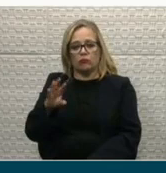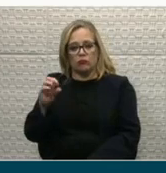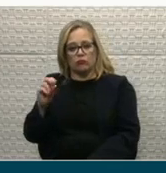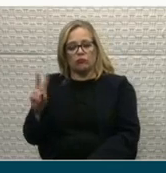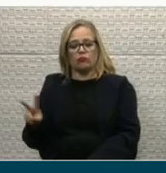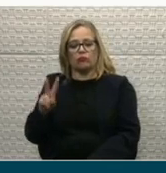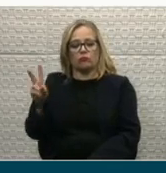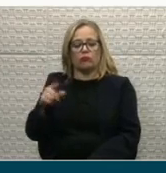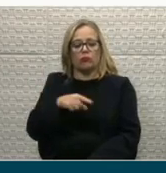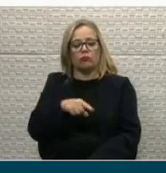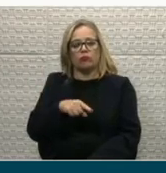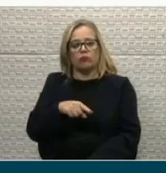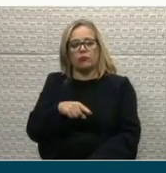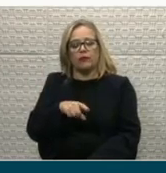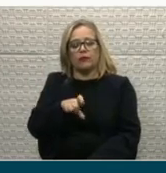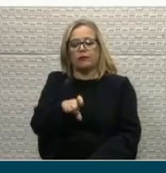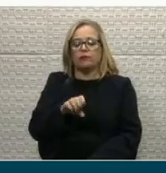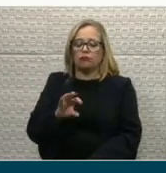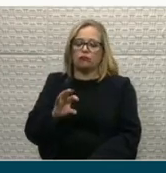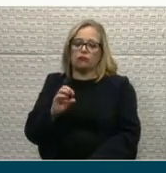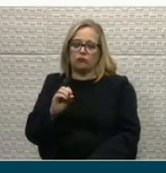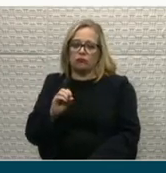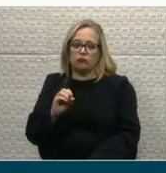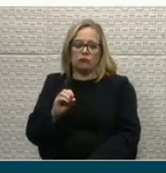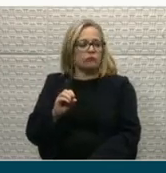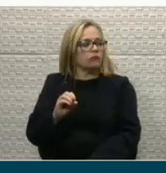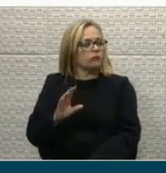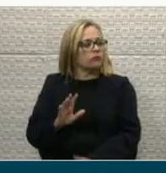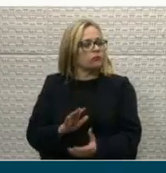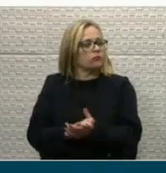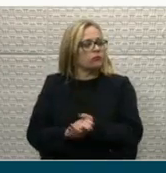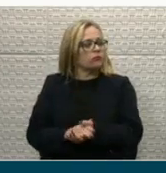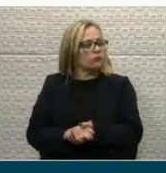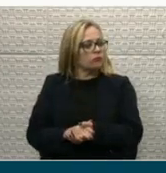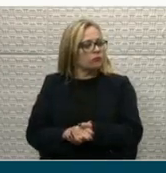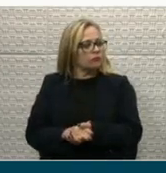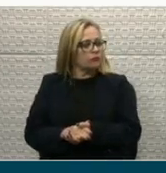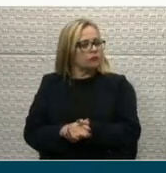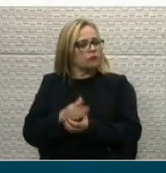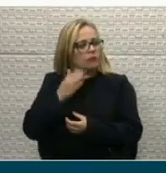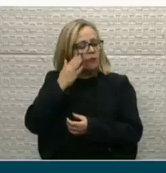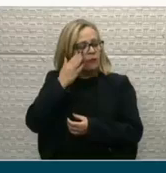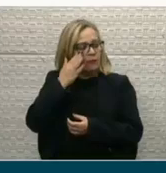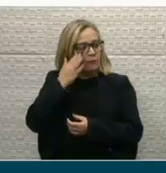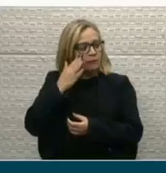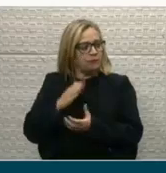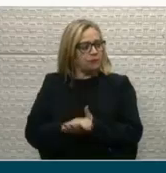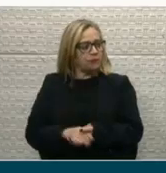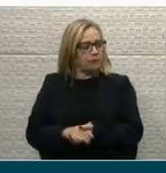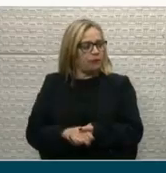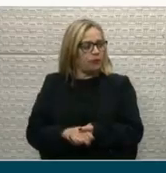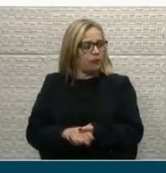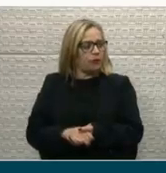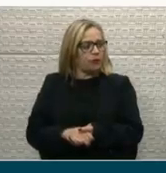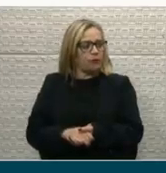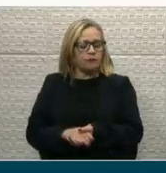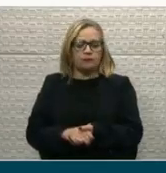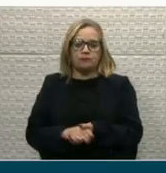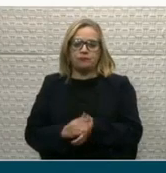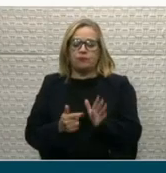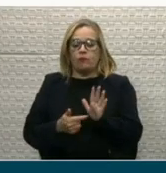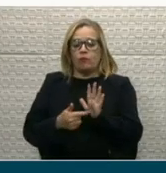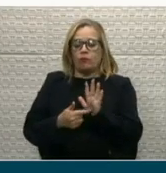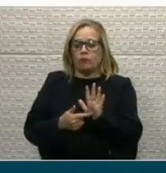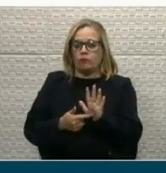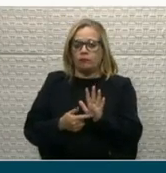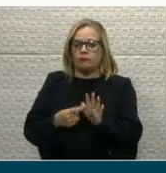seus vetores são na forma x0. Então, para o 1, 0, por exemplo, a imagem de 1, 0 é duas vezes 1,